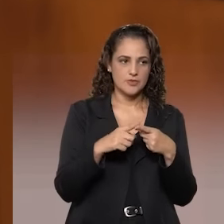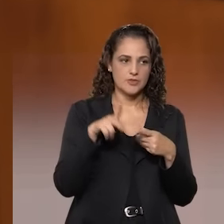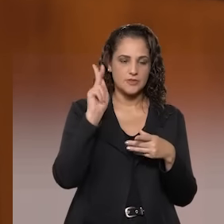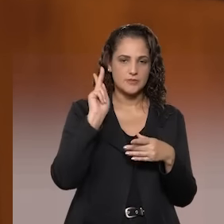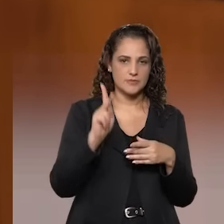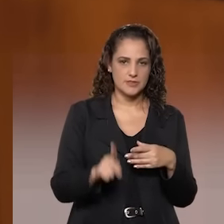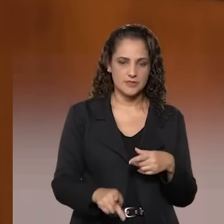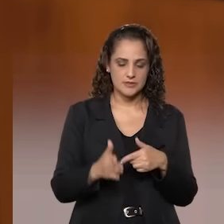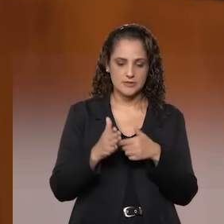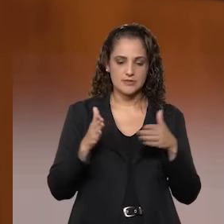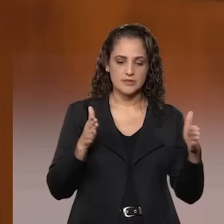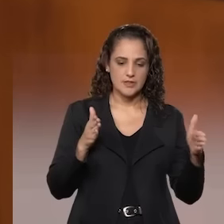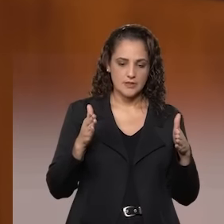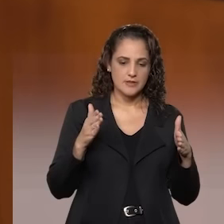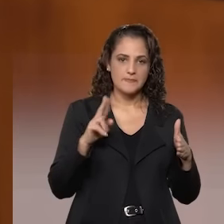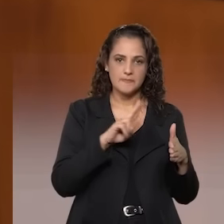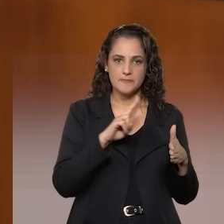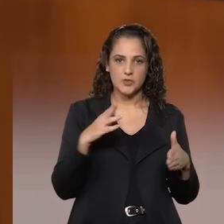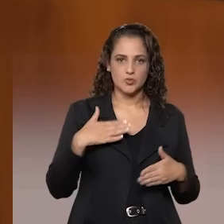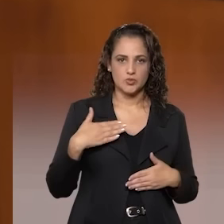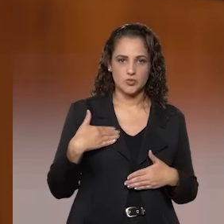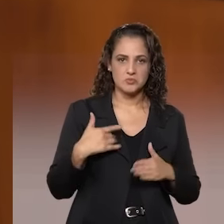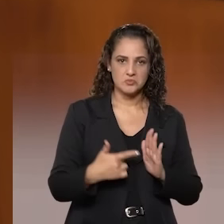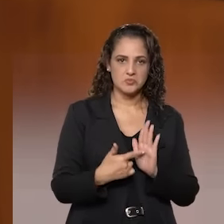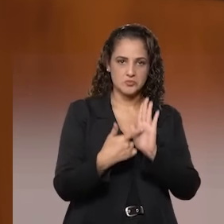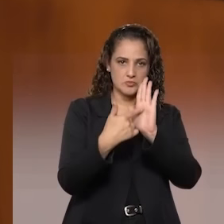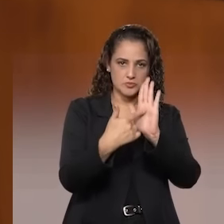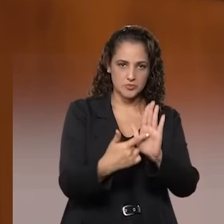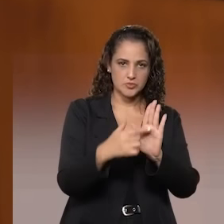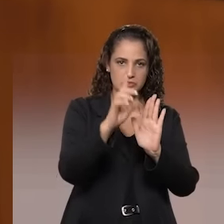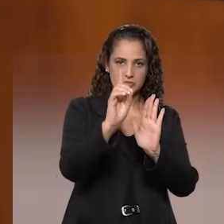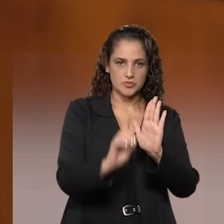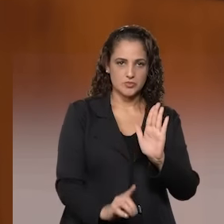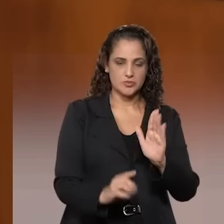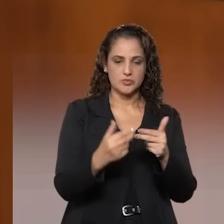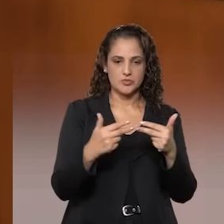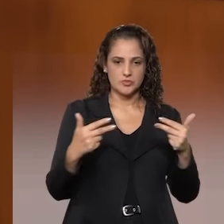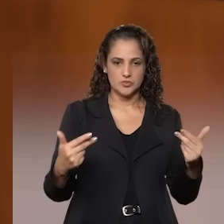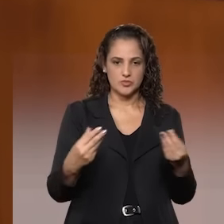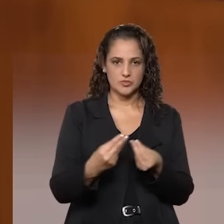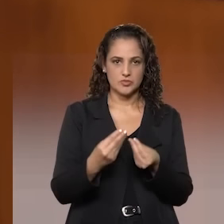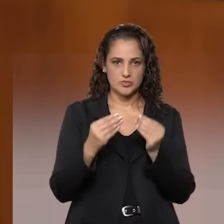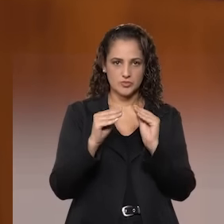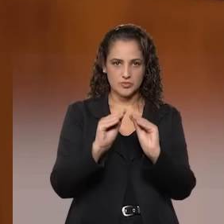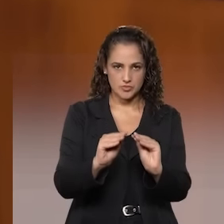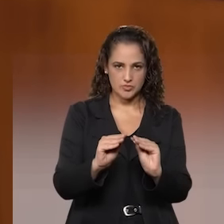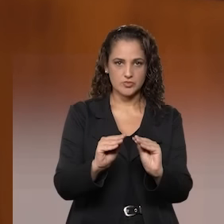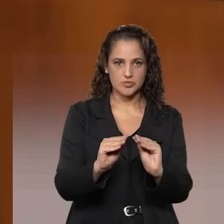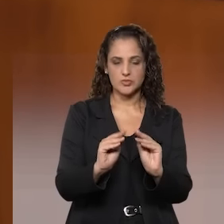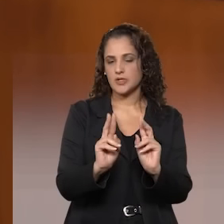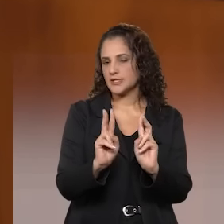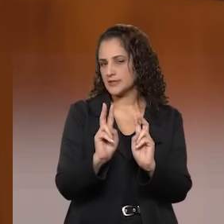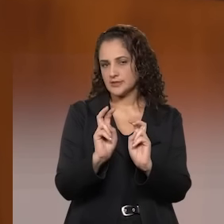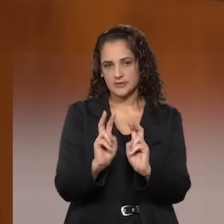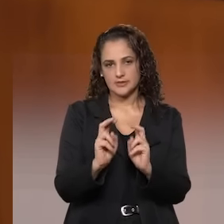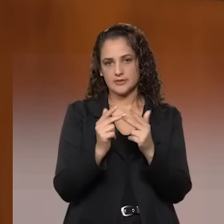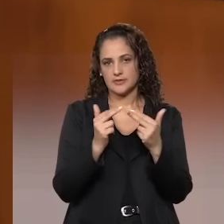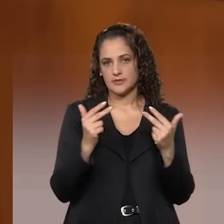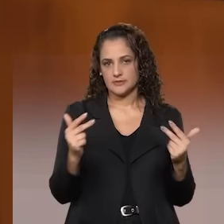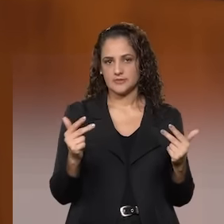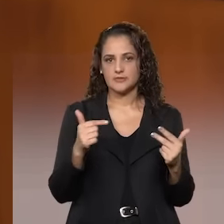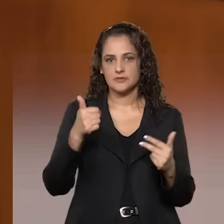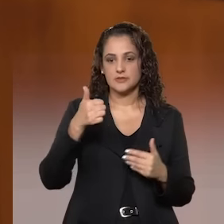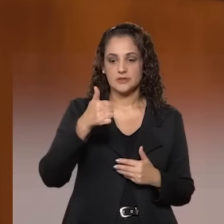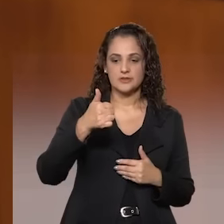diversidade e implantar eh essas questões nos 17 estados em que haviam as seccionais